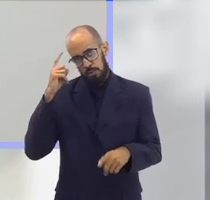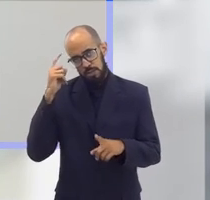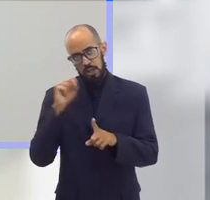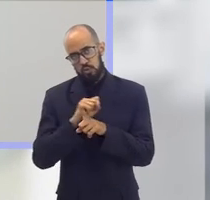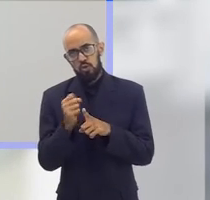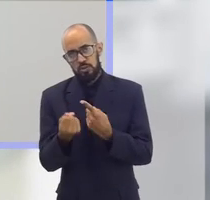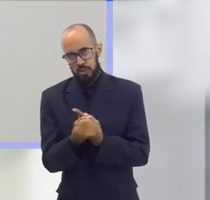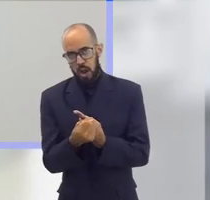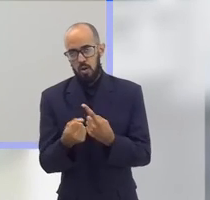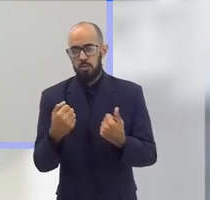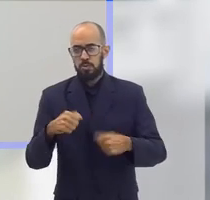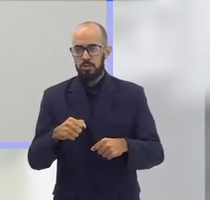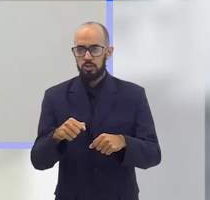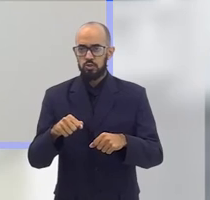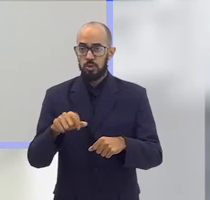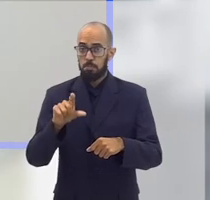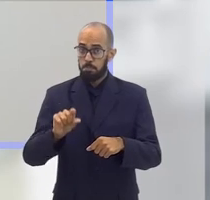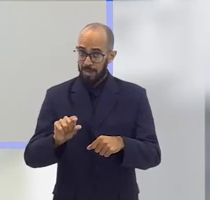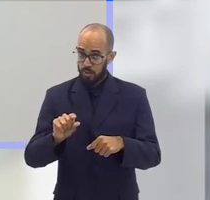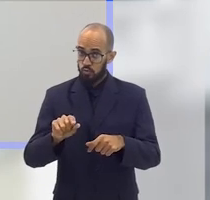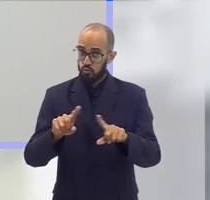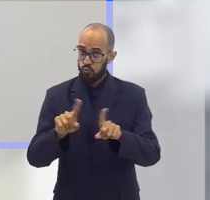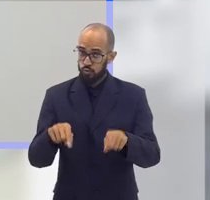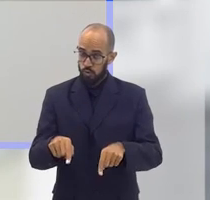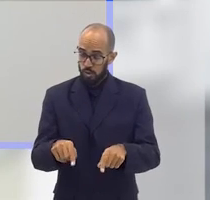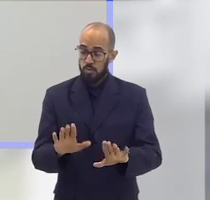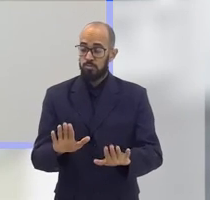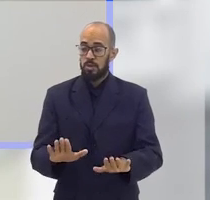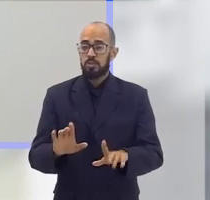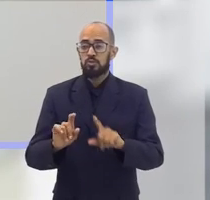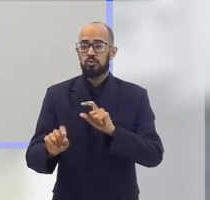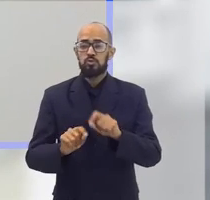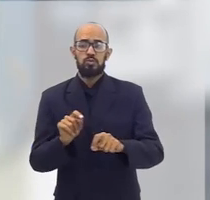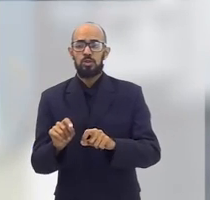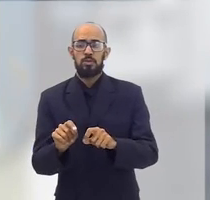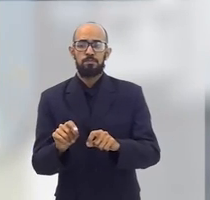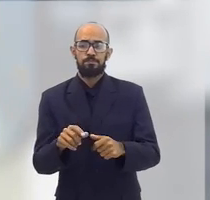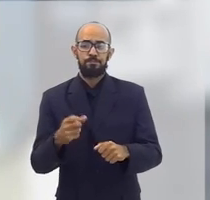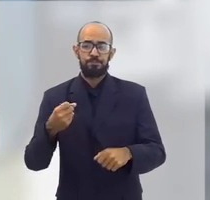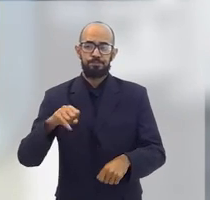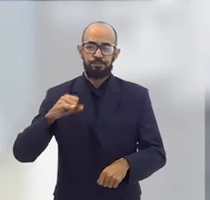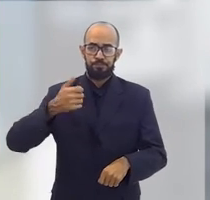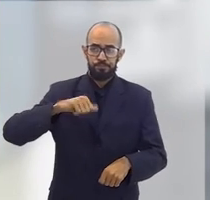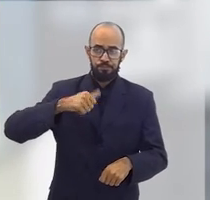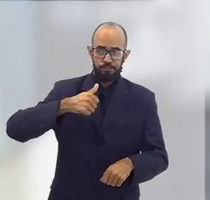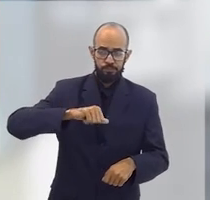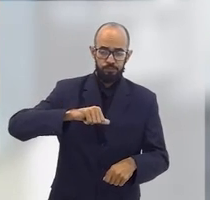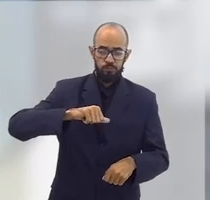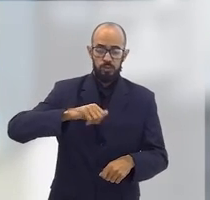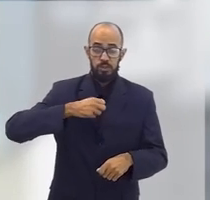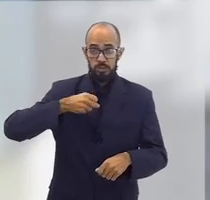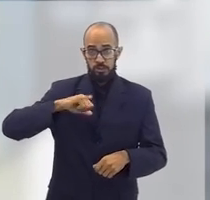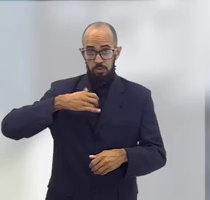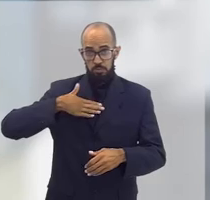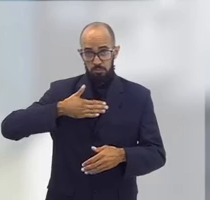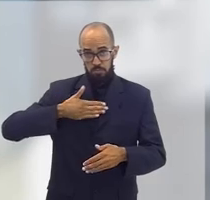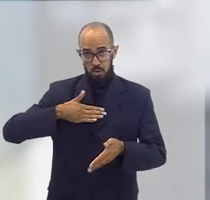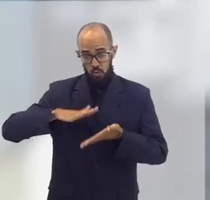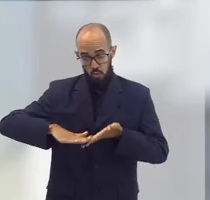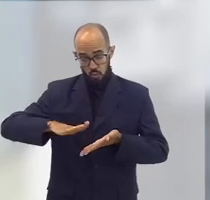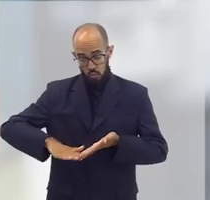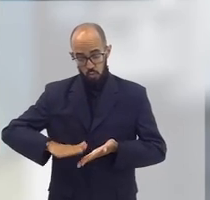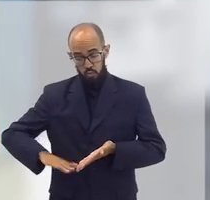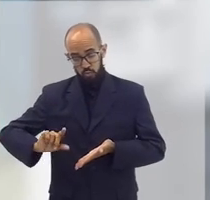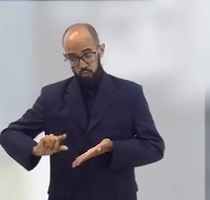vista social, muito boa, porque eu vou precisar de menos mão de obra. Só que você avalia que se o meu custo